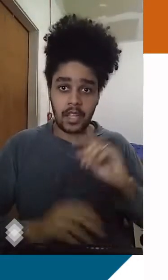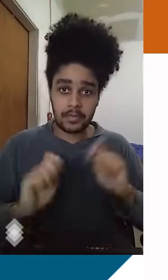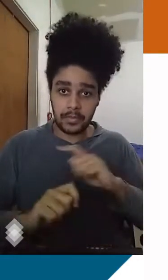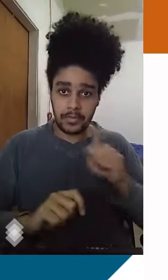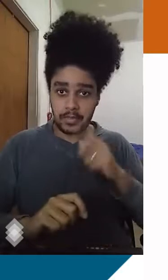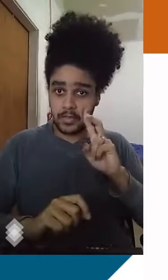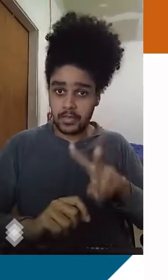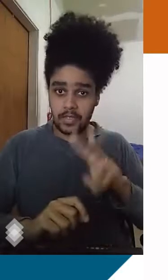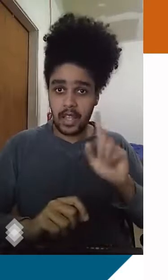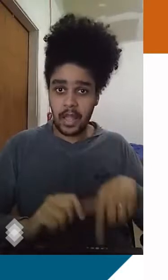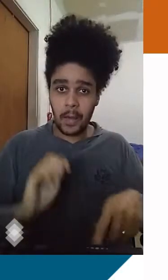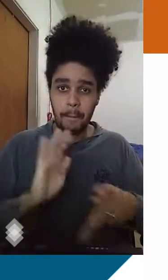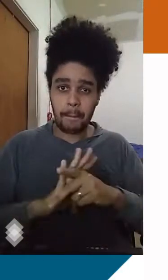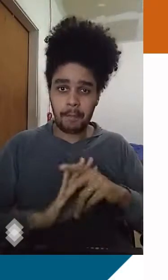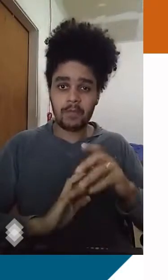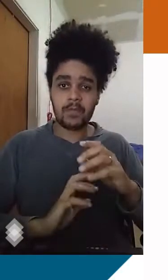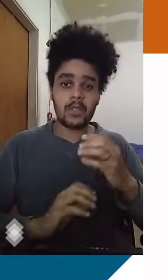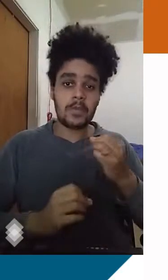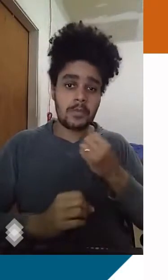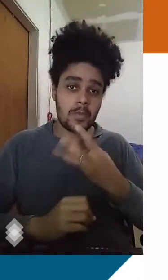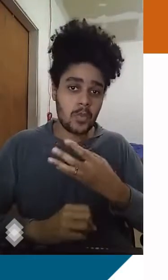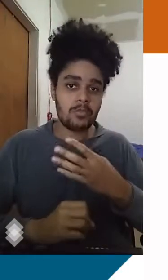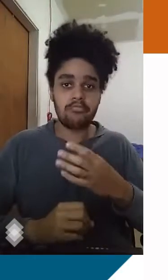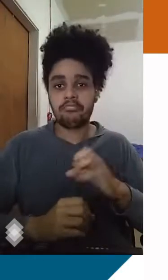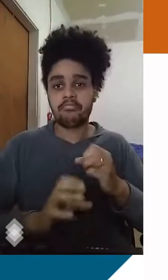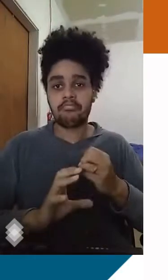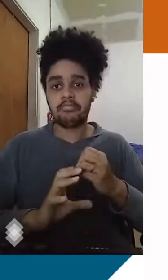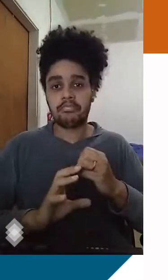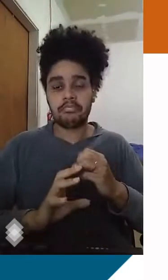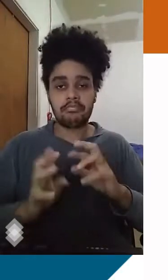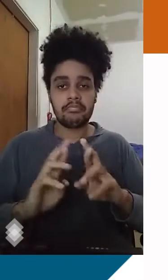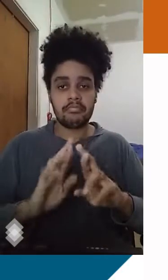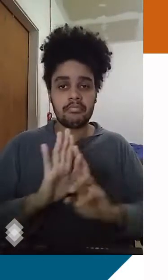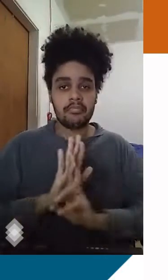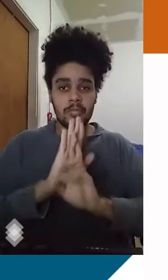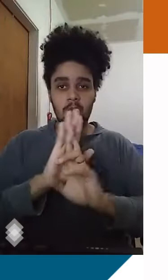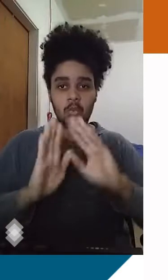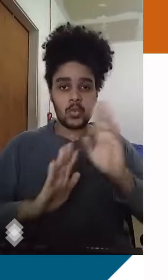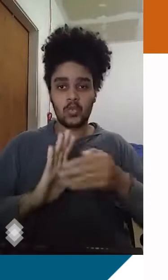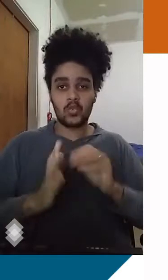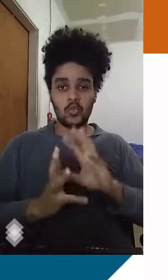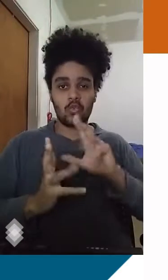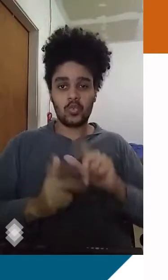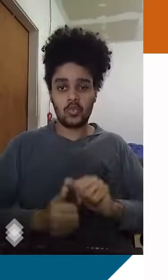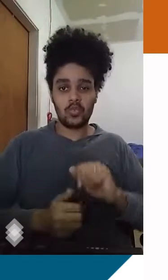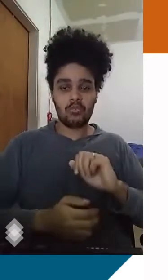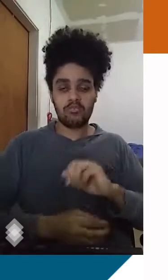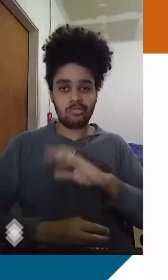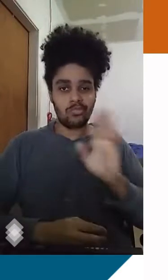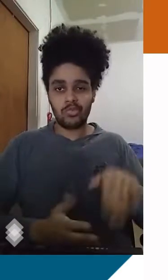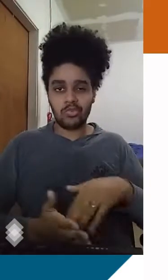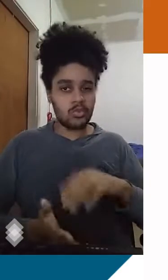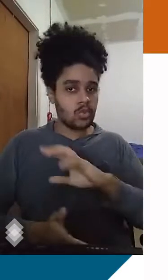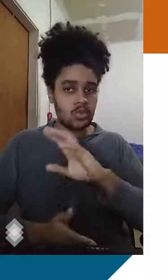como vocês podem ver, ela é muito adequada para representar todo mundo, né? Todo o globo da Terra, os planisférios